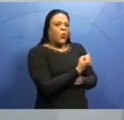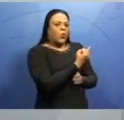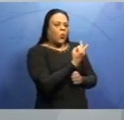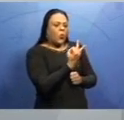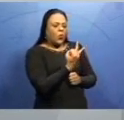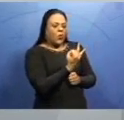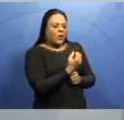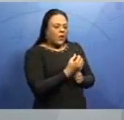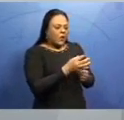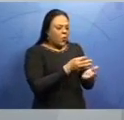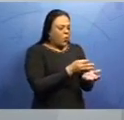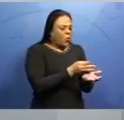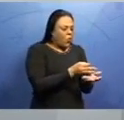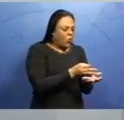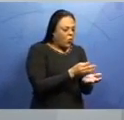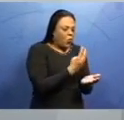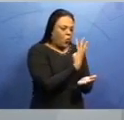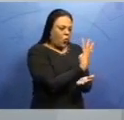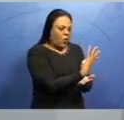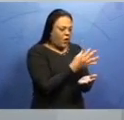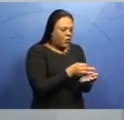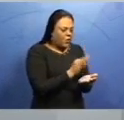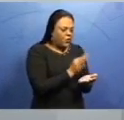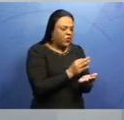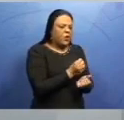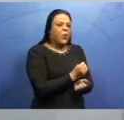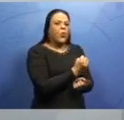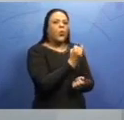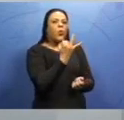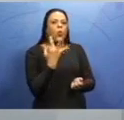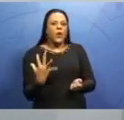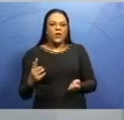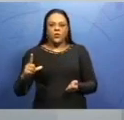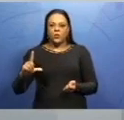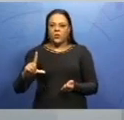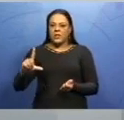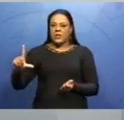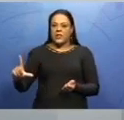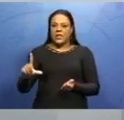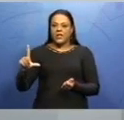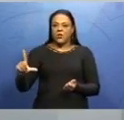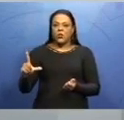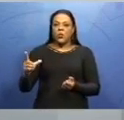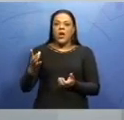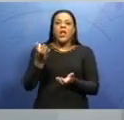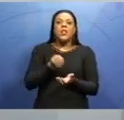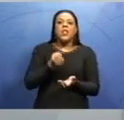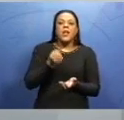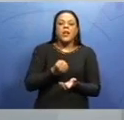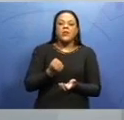4 xícaras? Como será que eu consigo resolver isso?